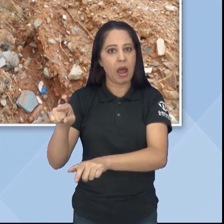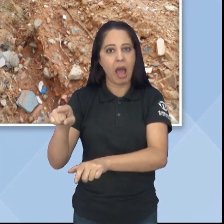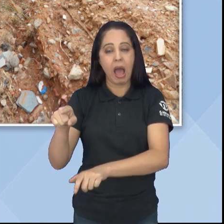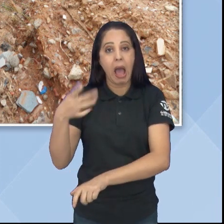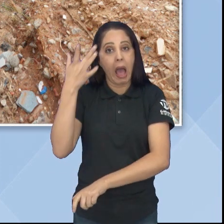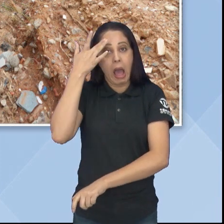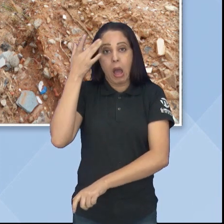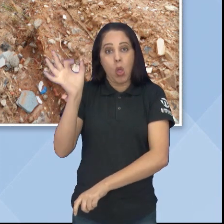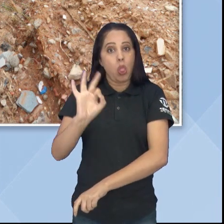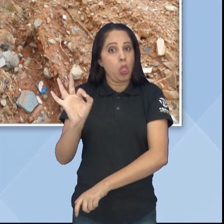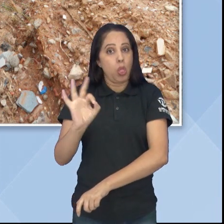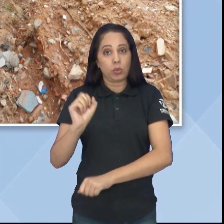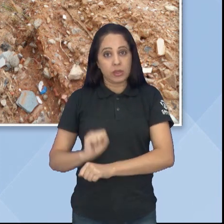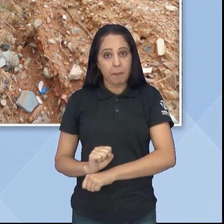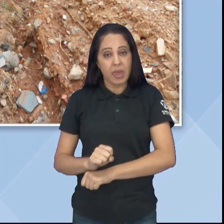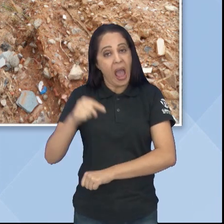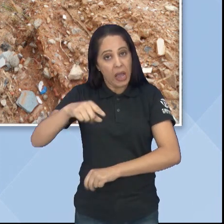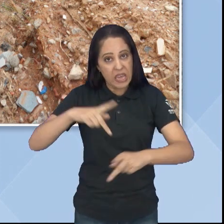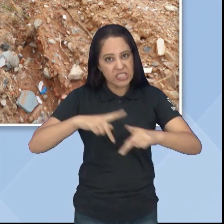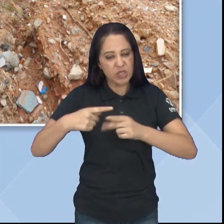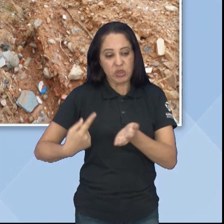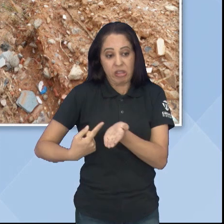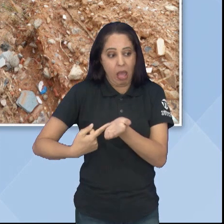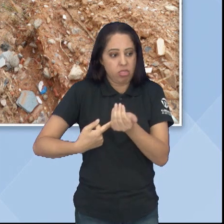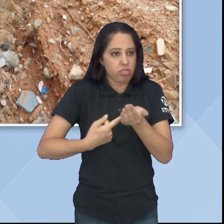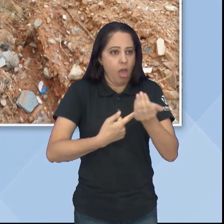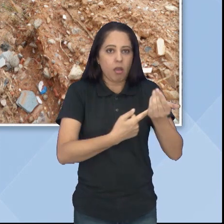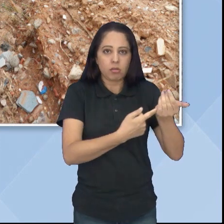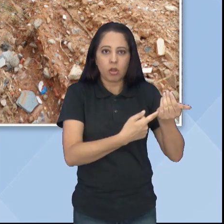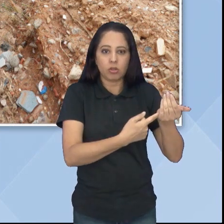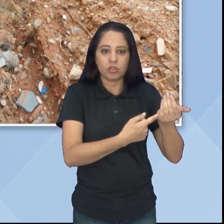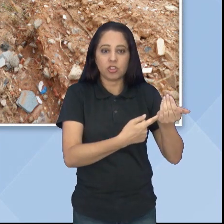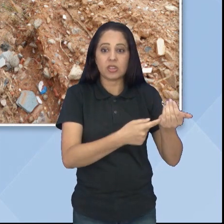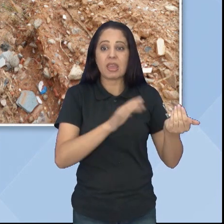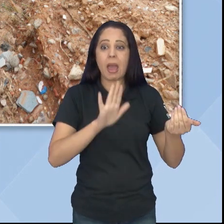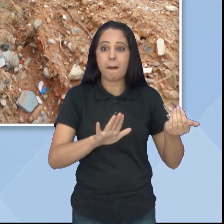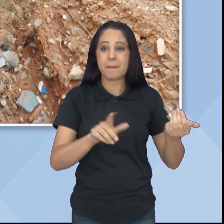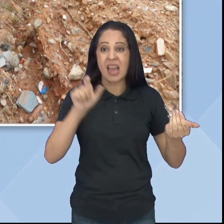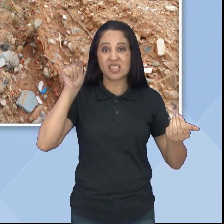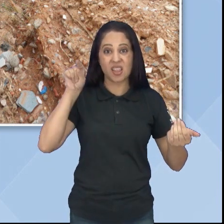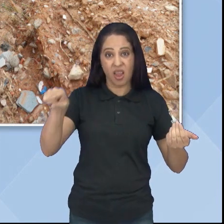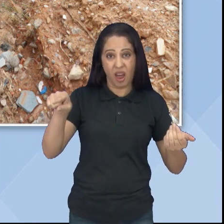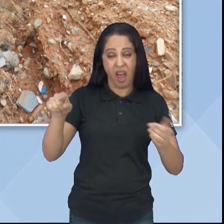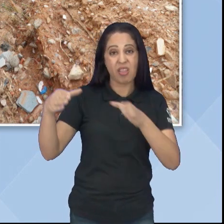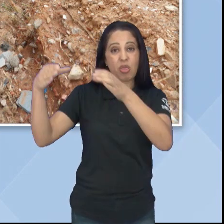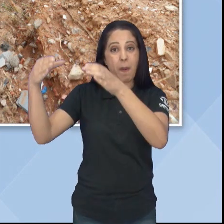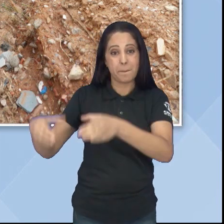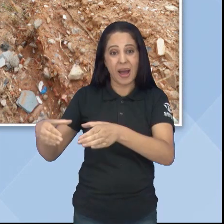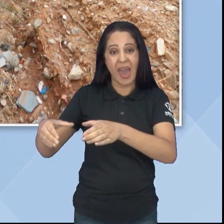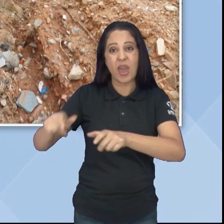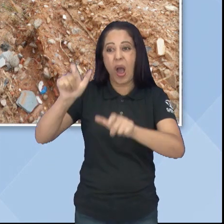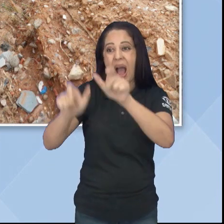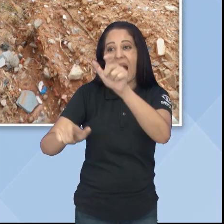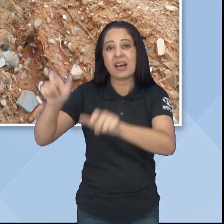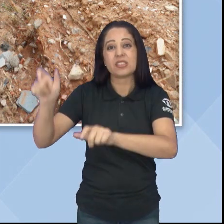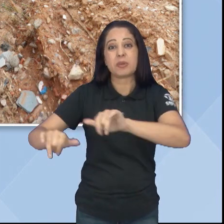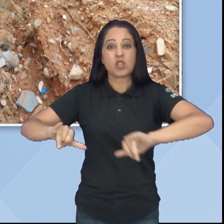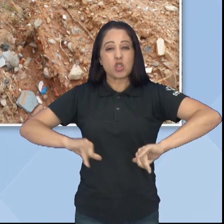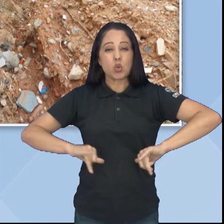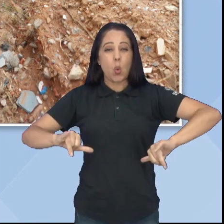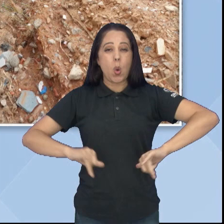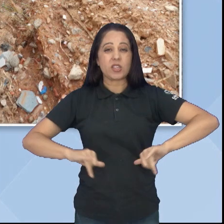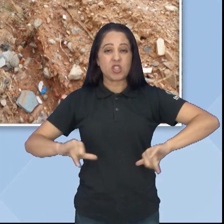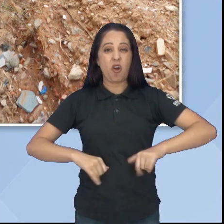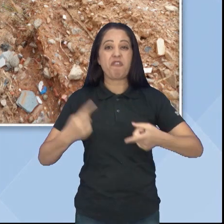nossa cidade da tecnologia existem moradores que passam sufoco por conta do descaso